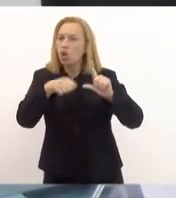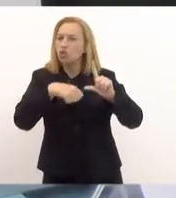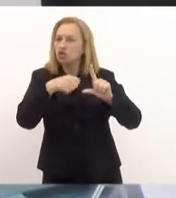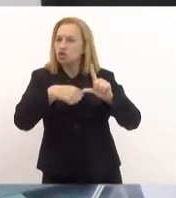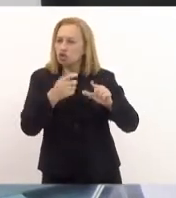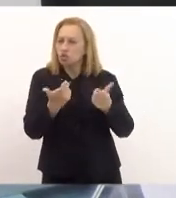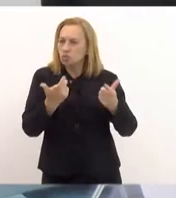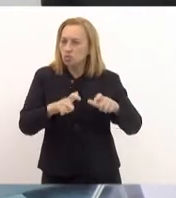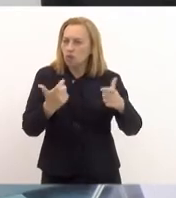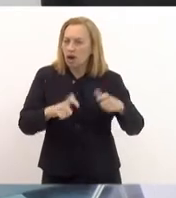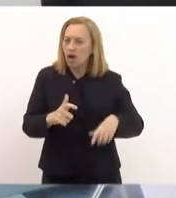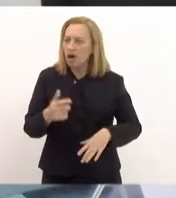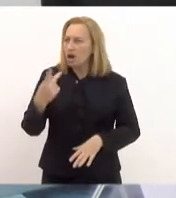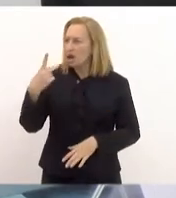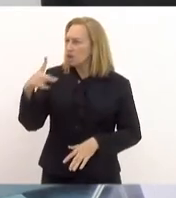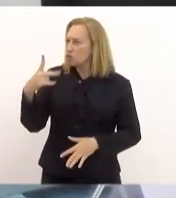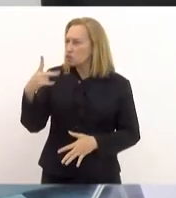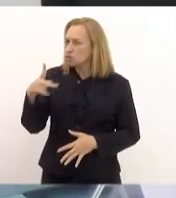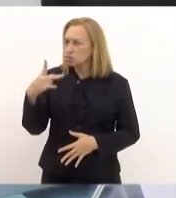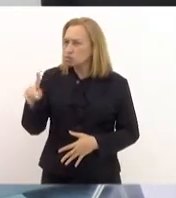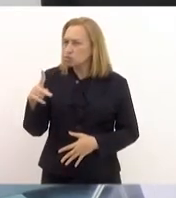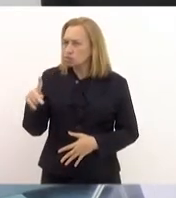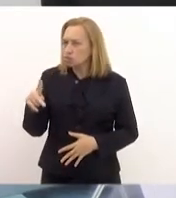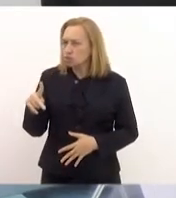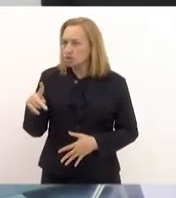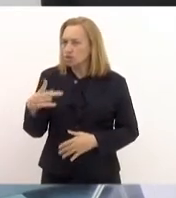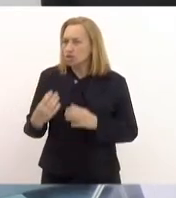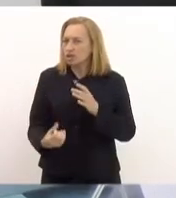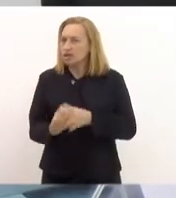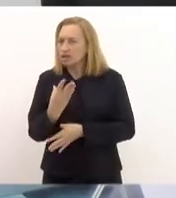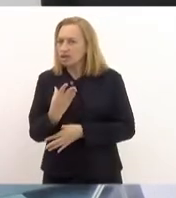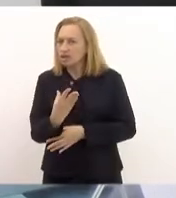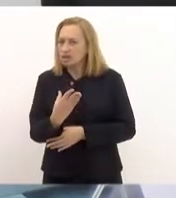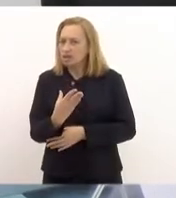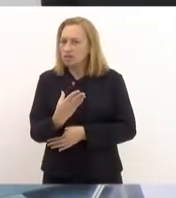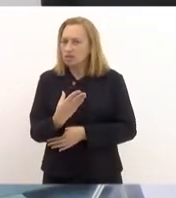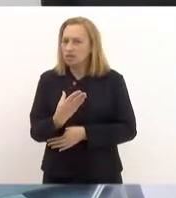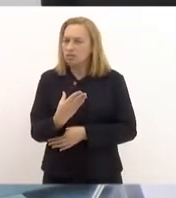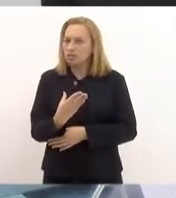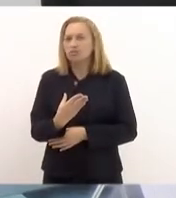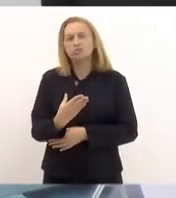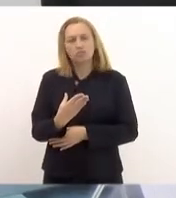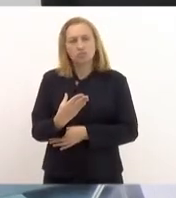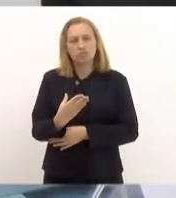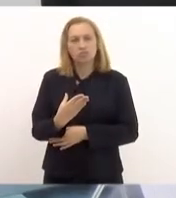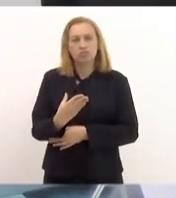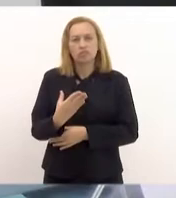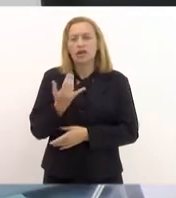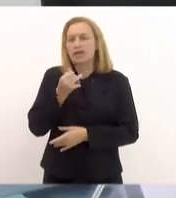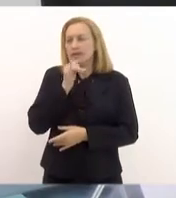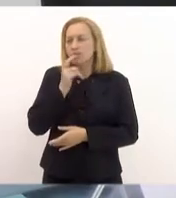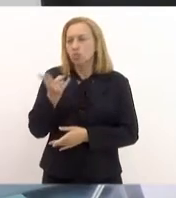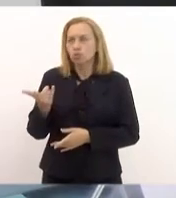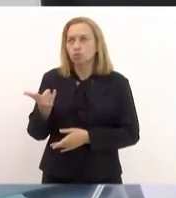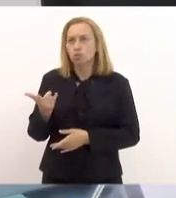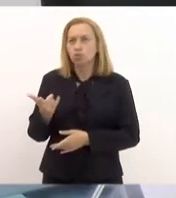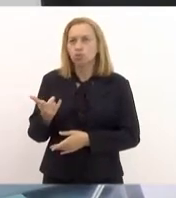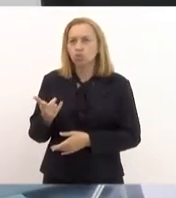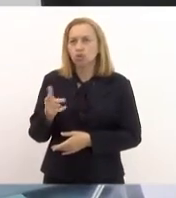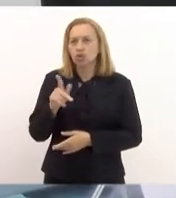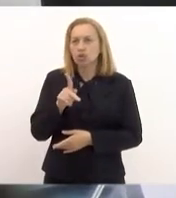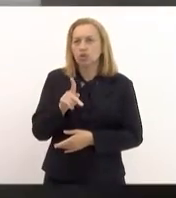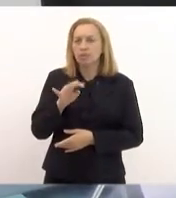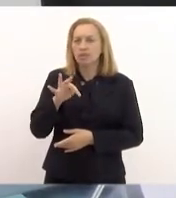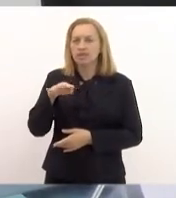Inclusive, a sua concepção tem a ver com isso. Por exemplo, pistas de rolamento